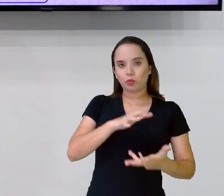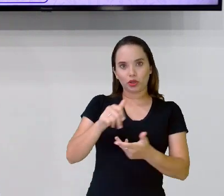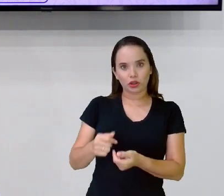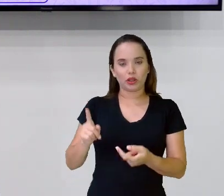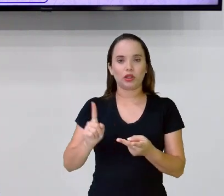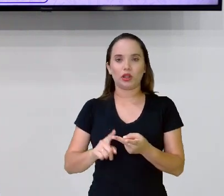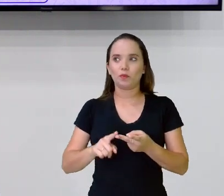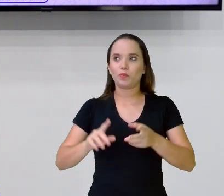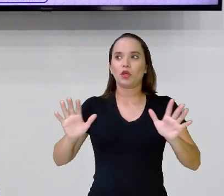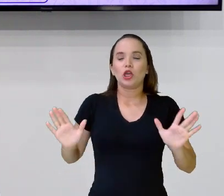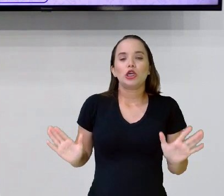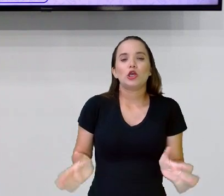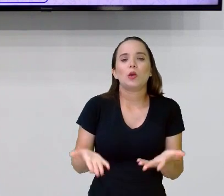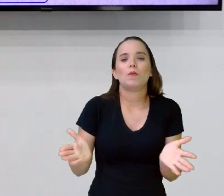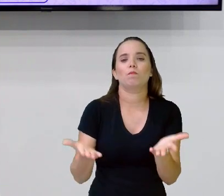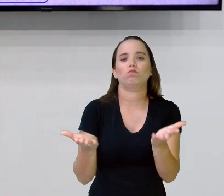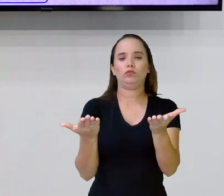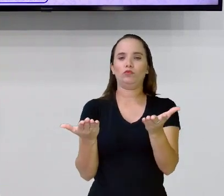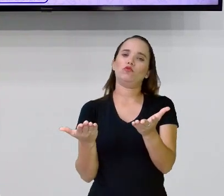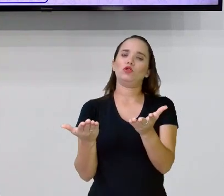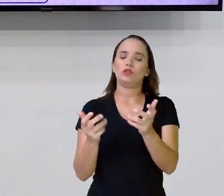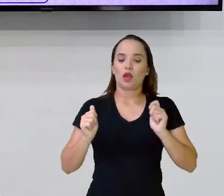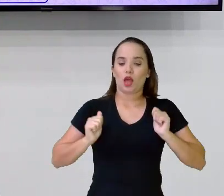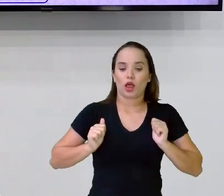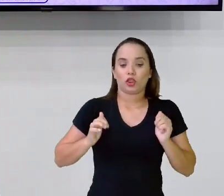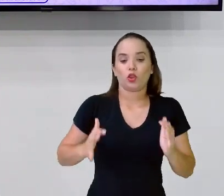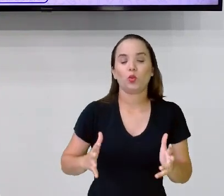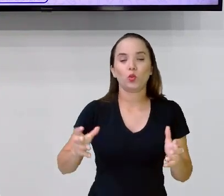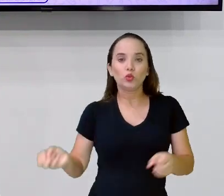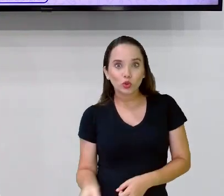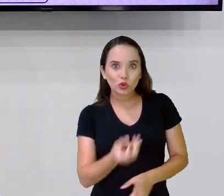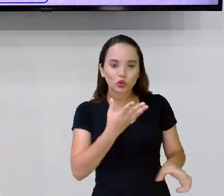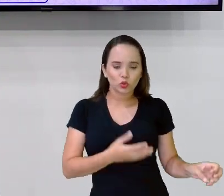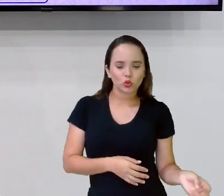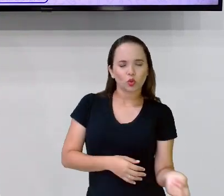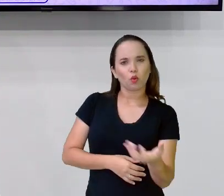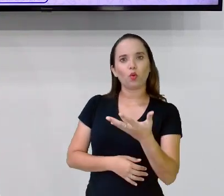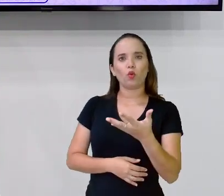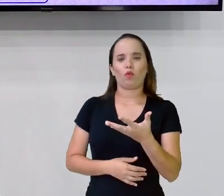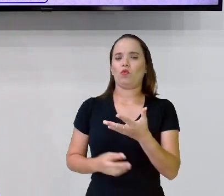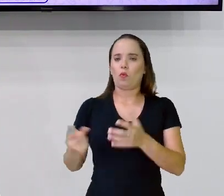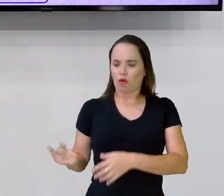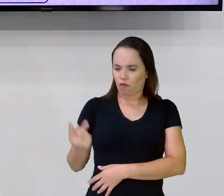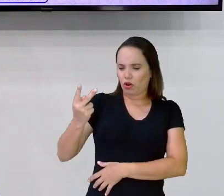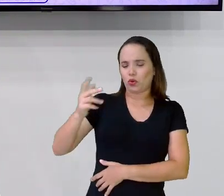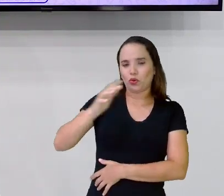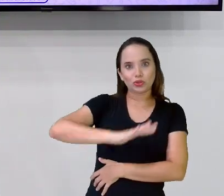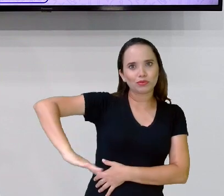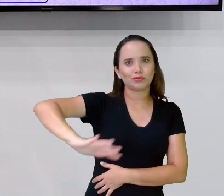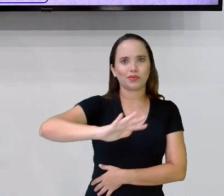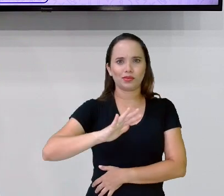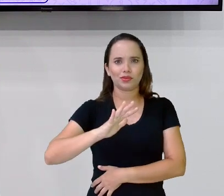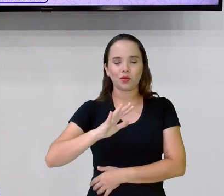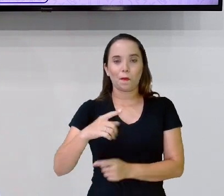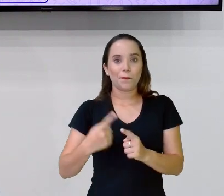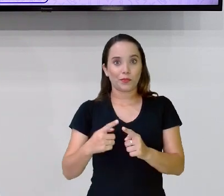novas atitudes, né, de valorização do meio ambiente, né, porque afinal de contas o nosso foco,